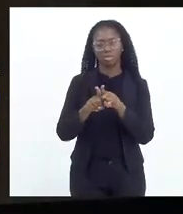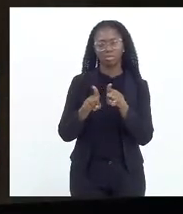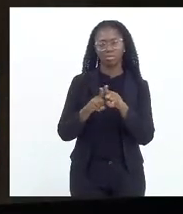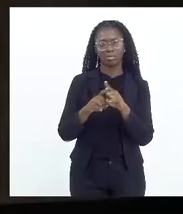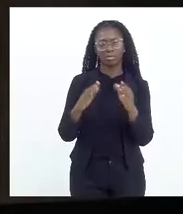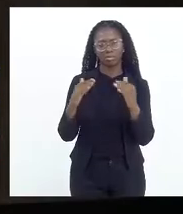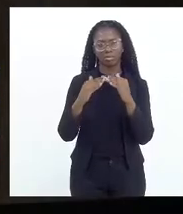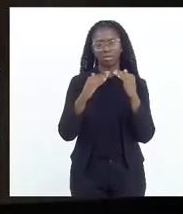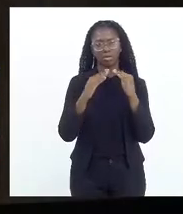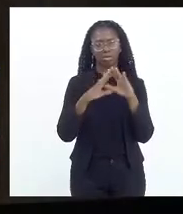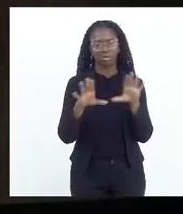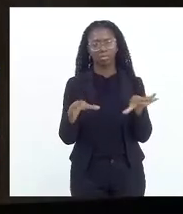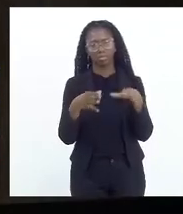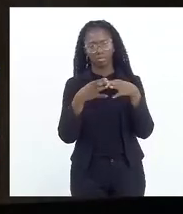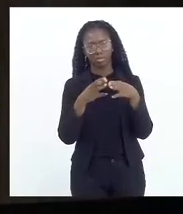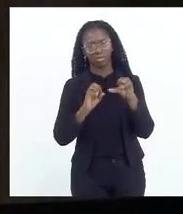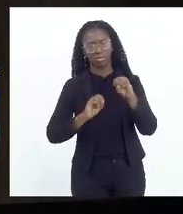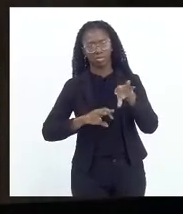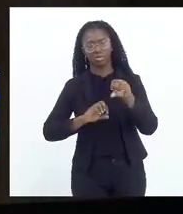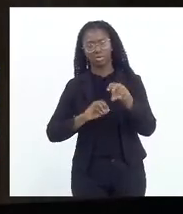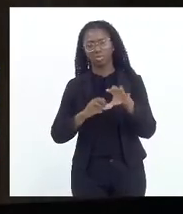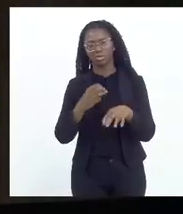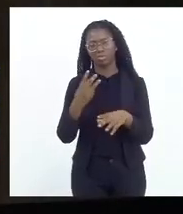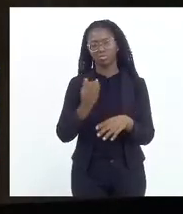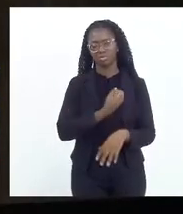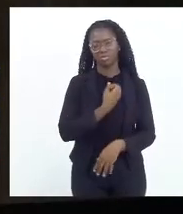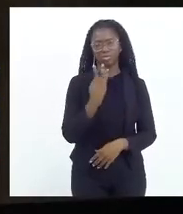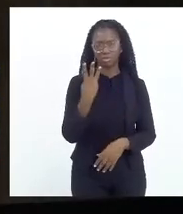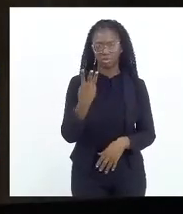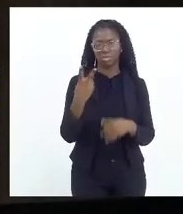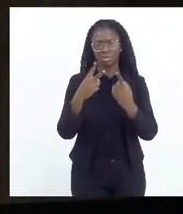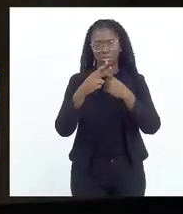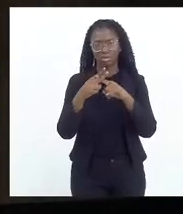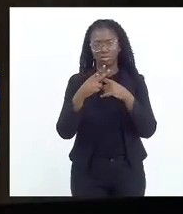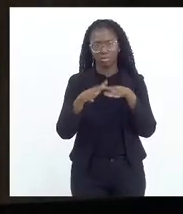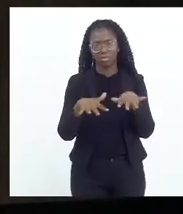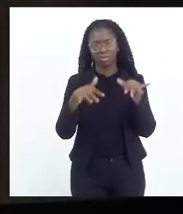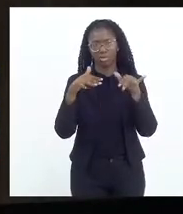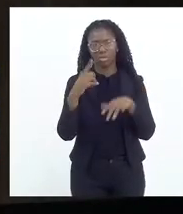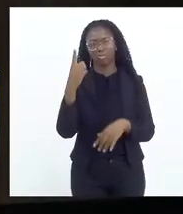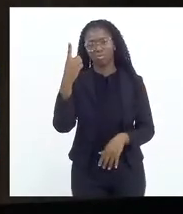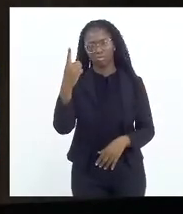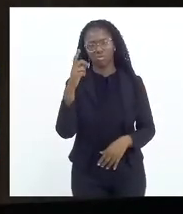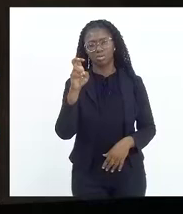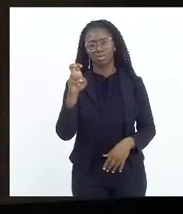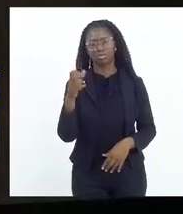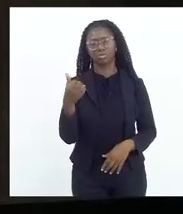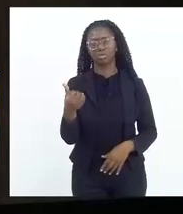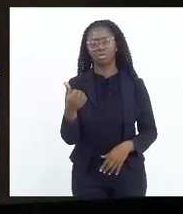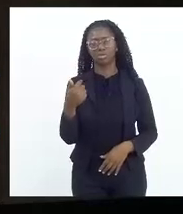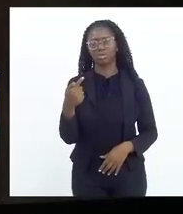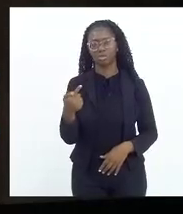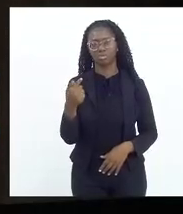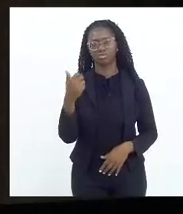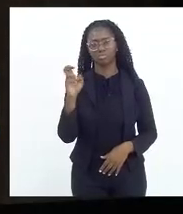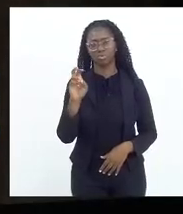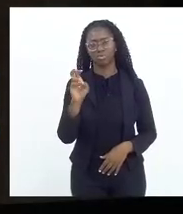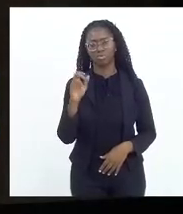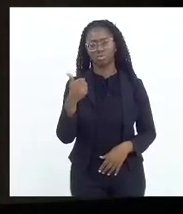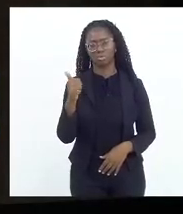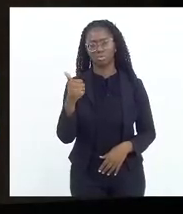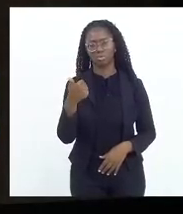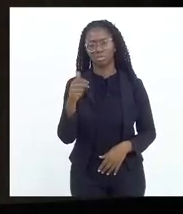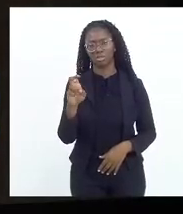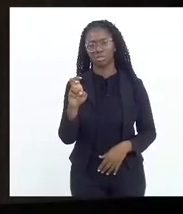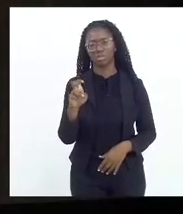emenda da Comissão de Educação 3, número 3, emendas de plenário 1, 5, 6, 11 e 15,